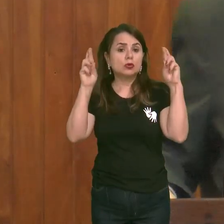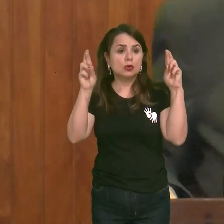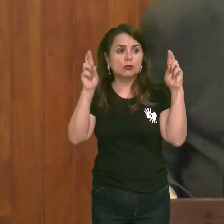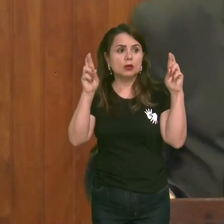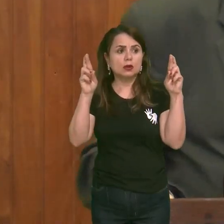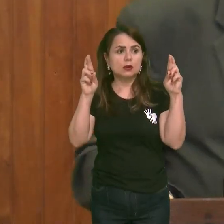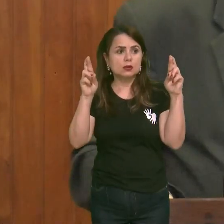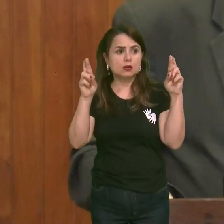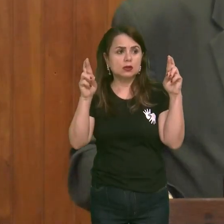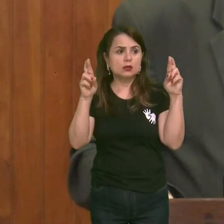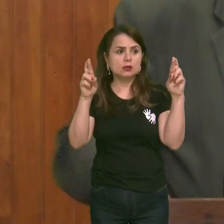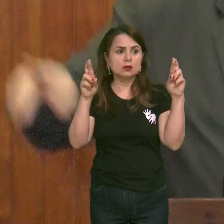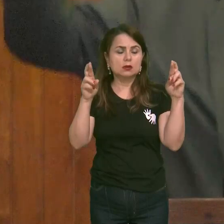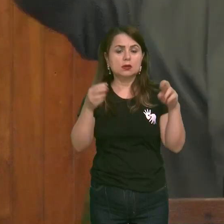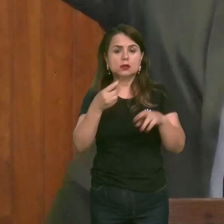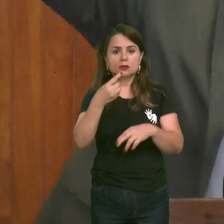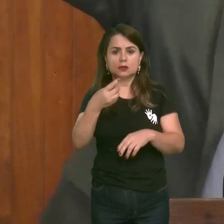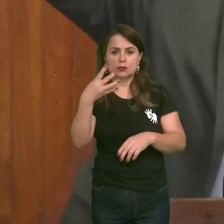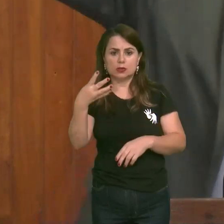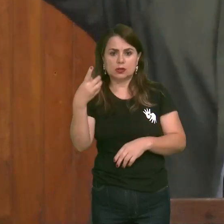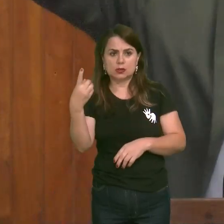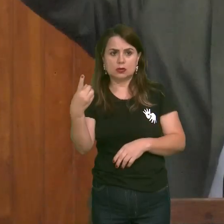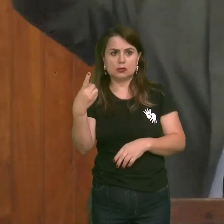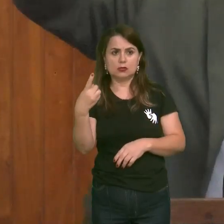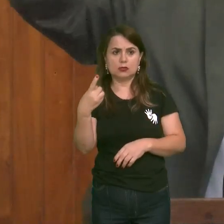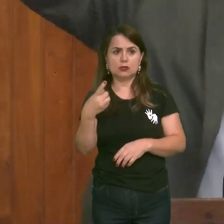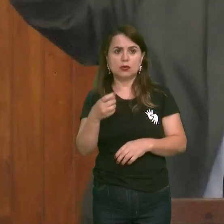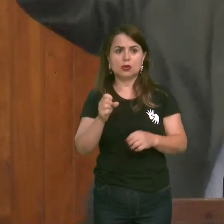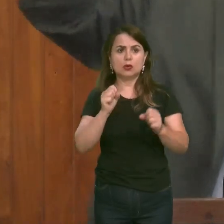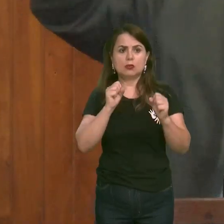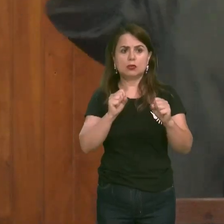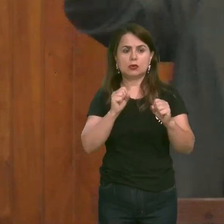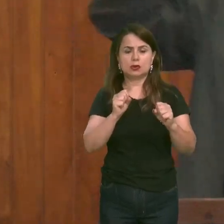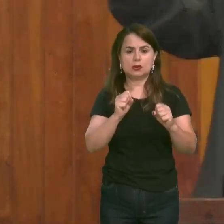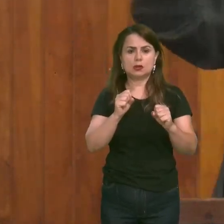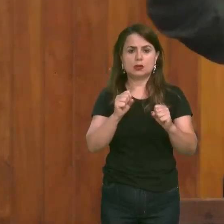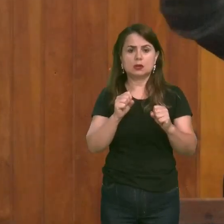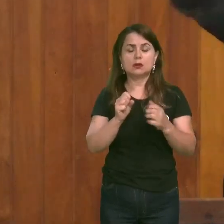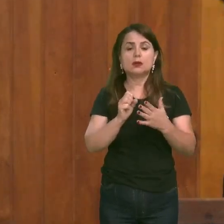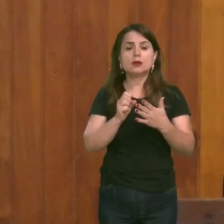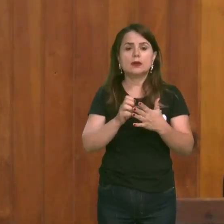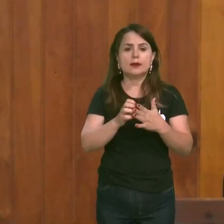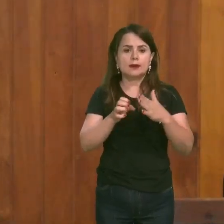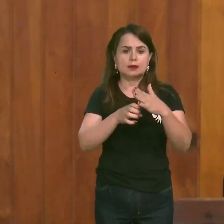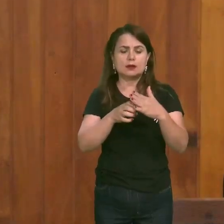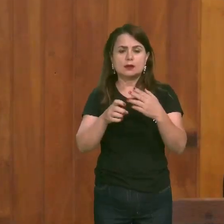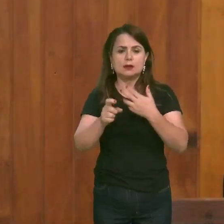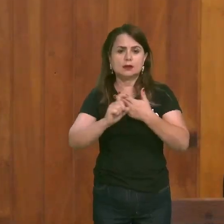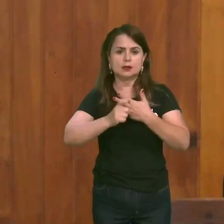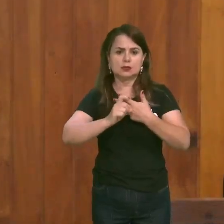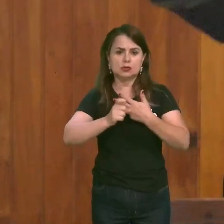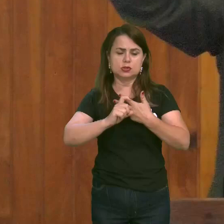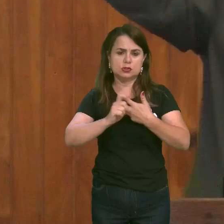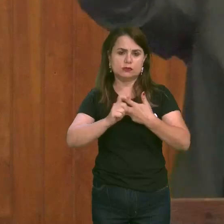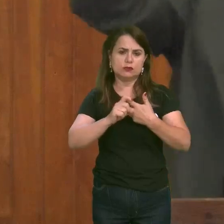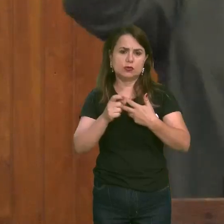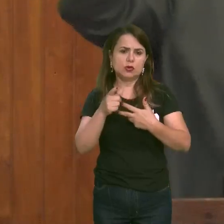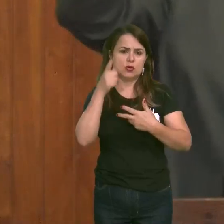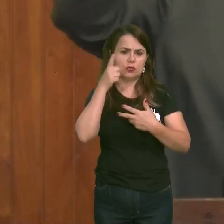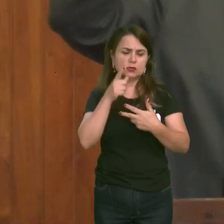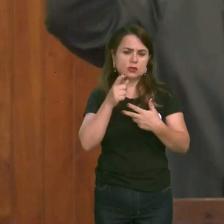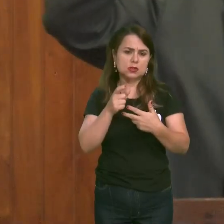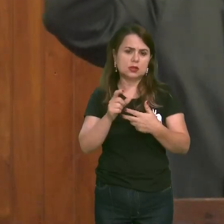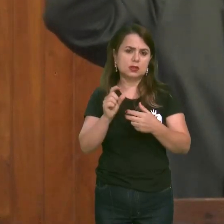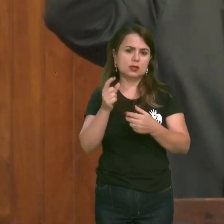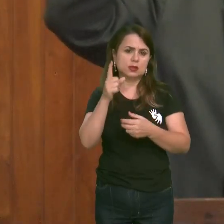um 141 O Poder Executivo tem a discricionariedade de remanejar